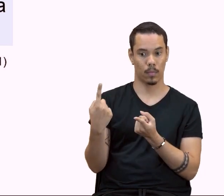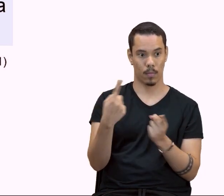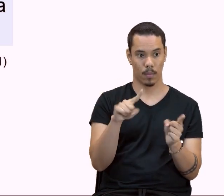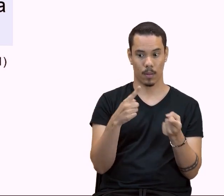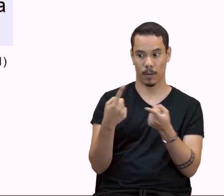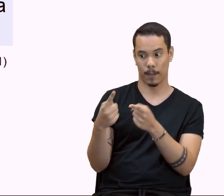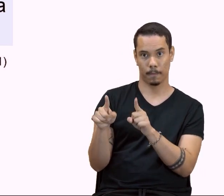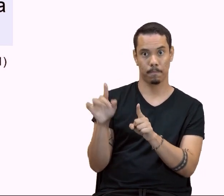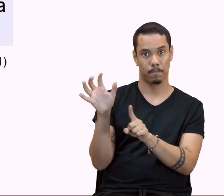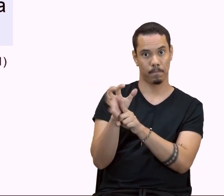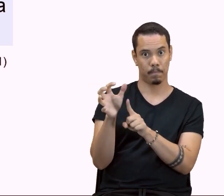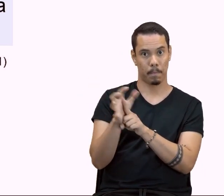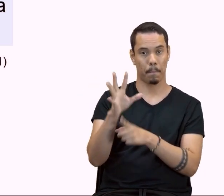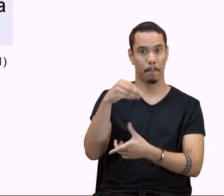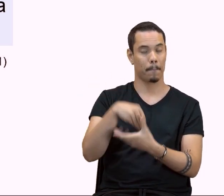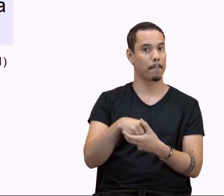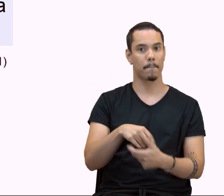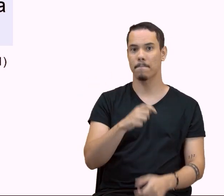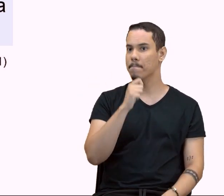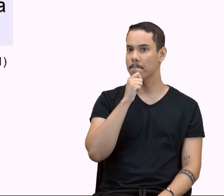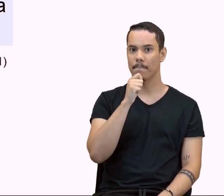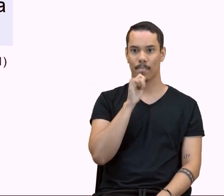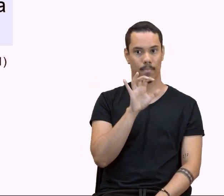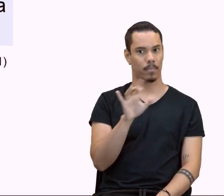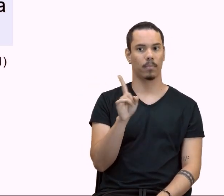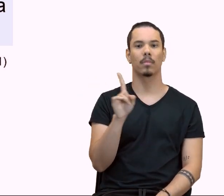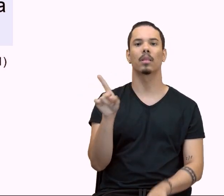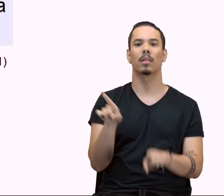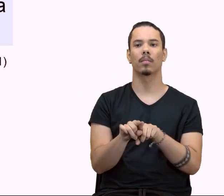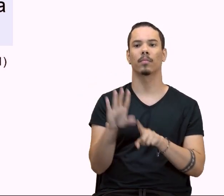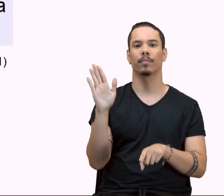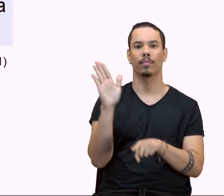impacto ambiental, ele não era só ineficaz, ele ajudou